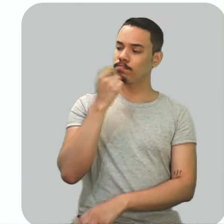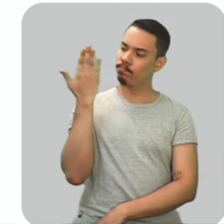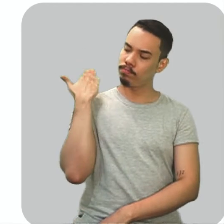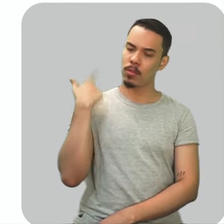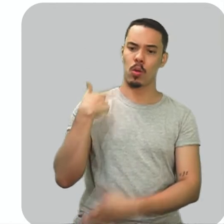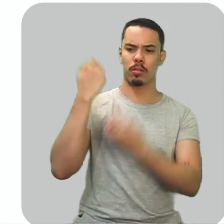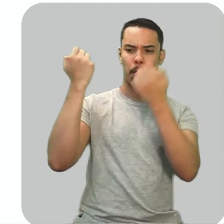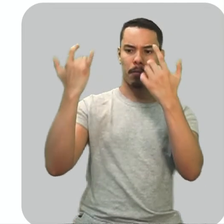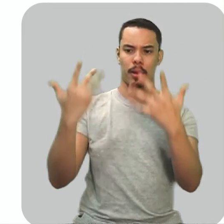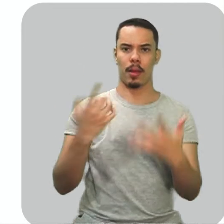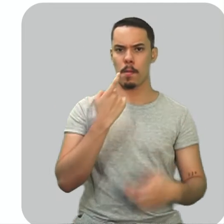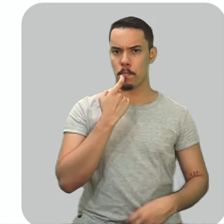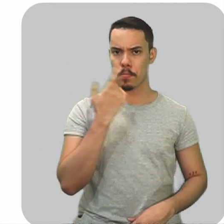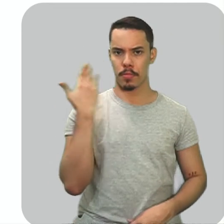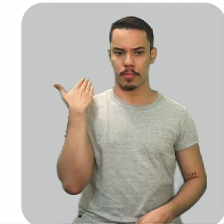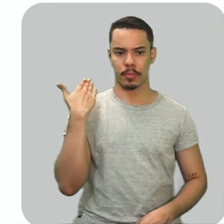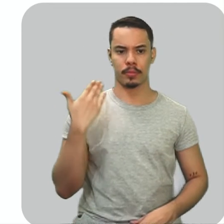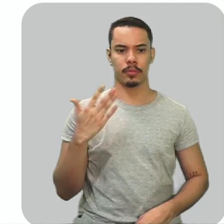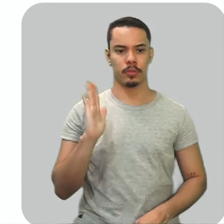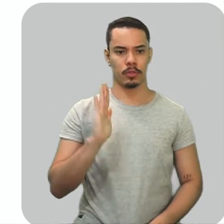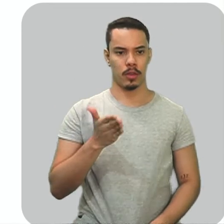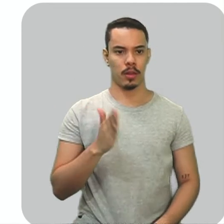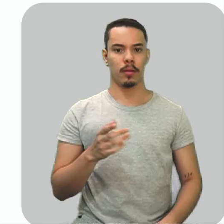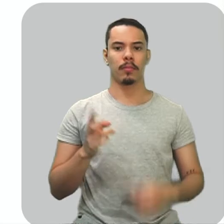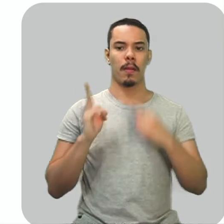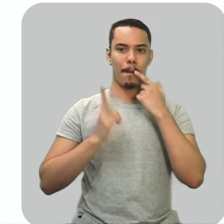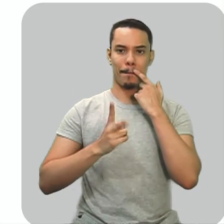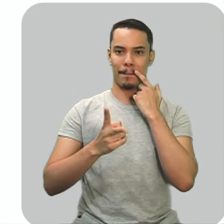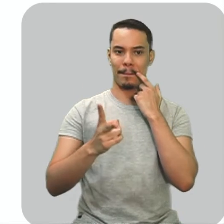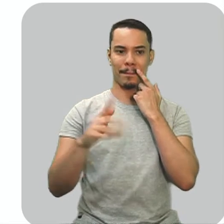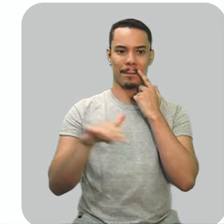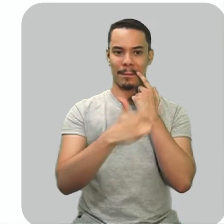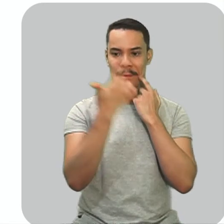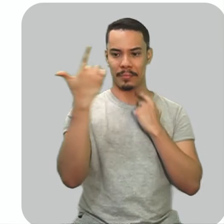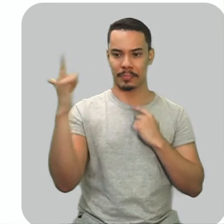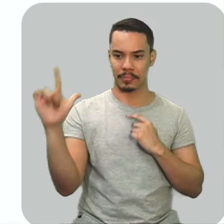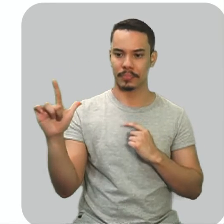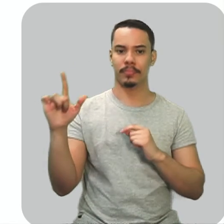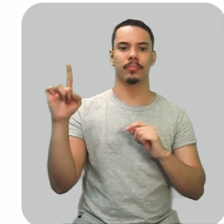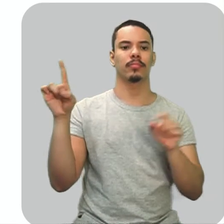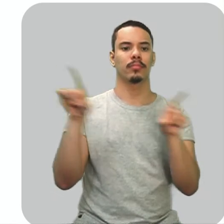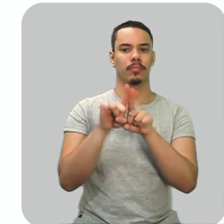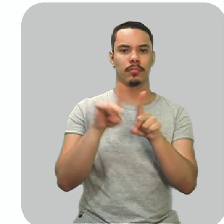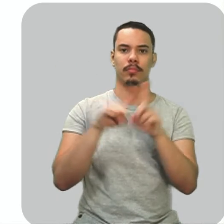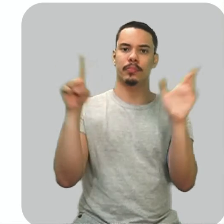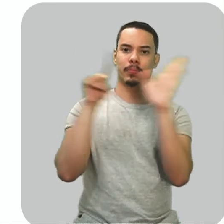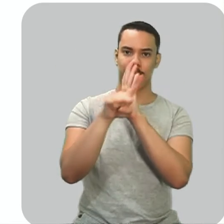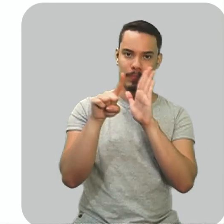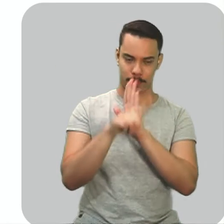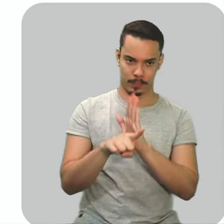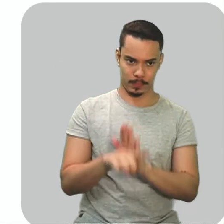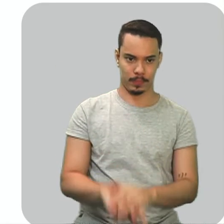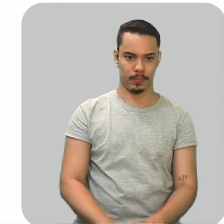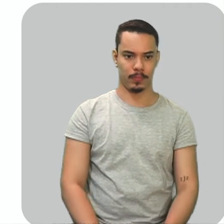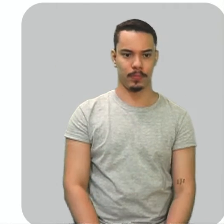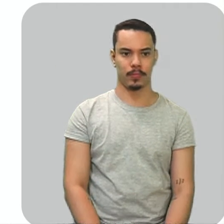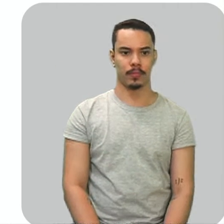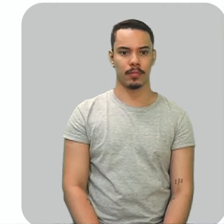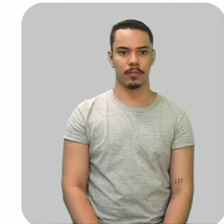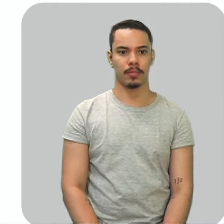falou aqui e ela não sequência eu tenho outro questionamento aqui para vocês